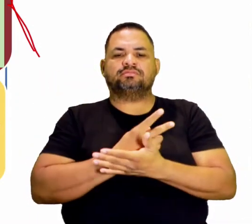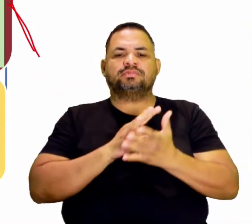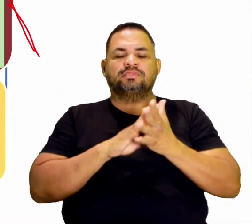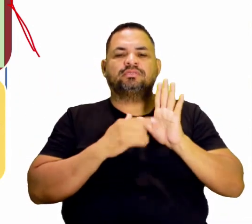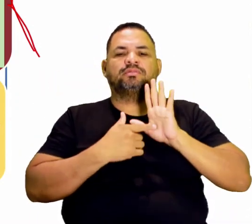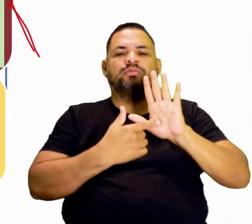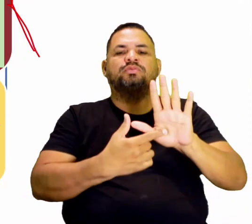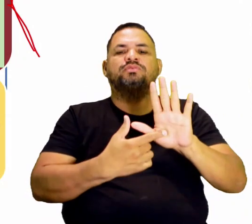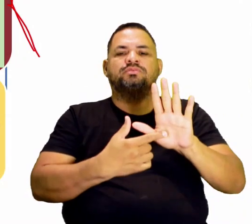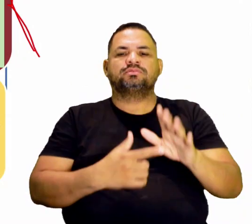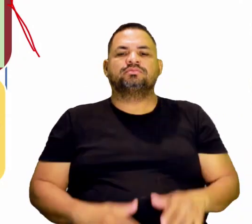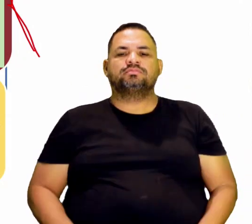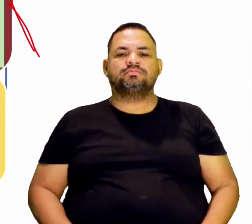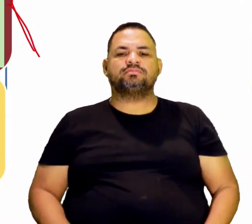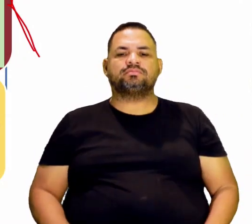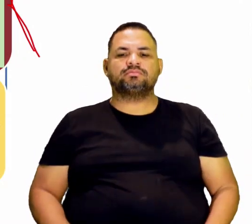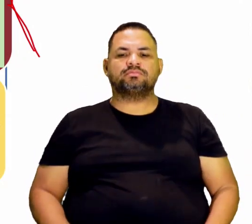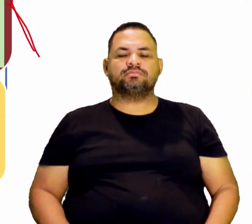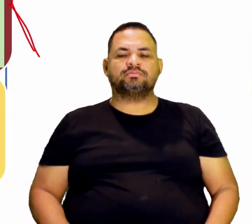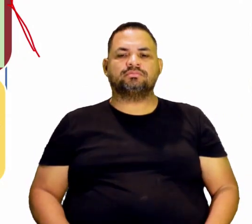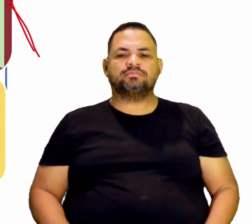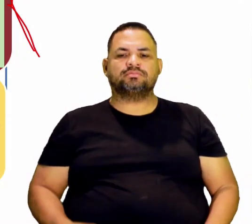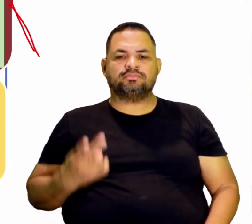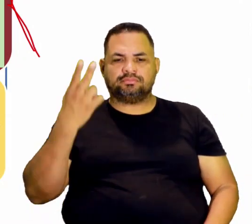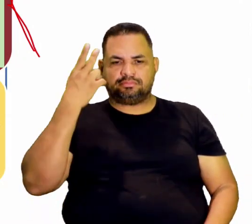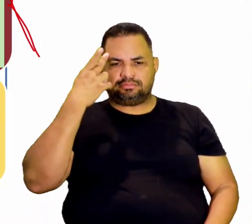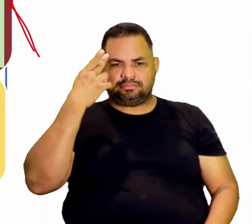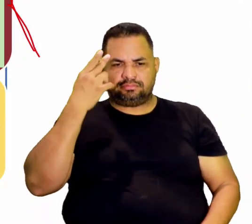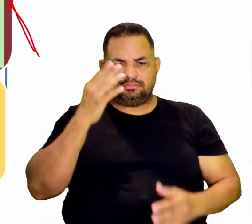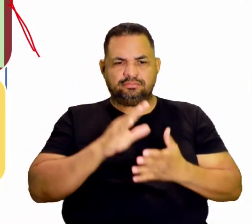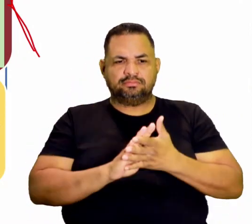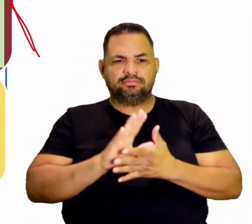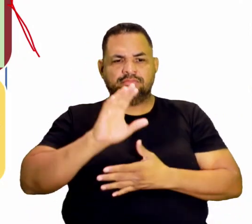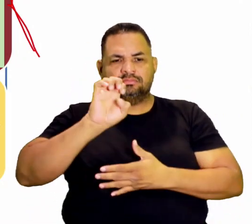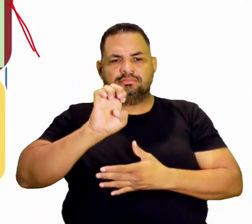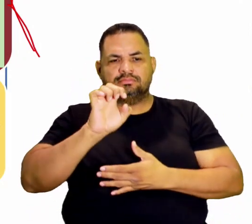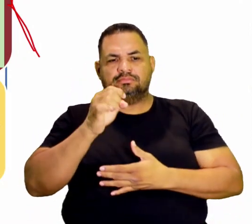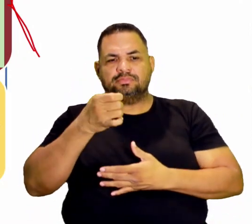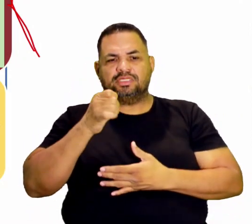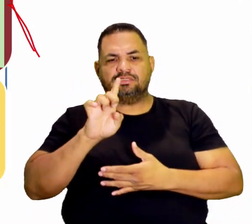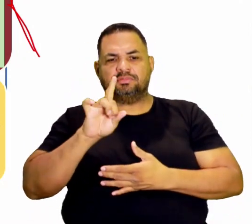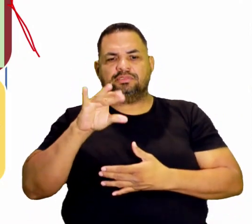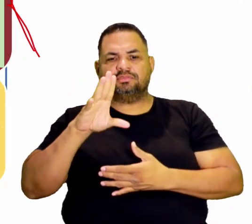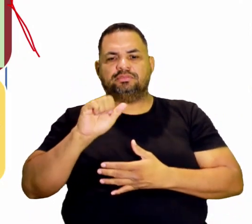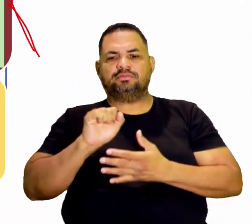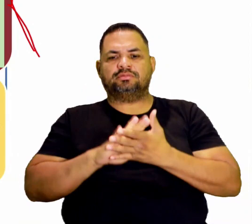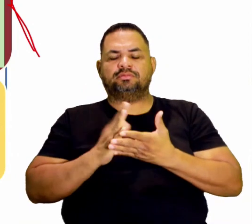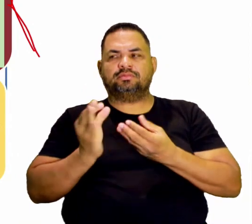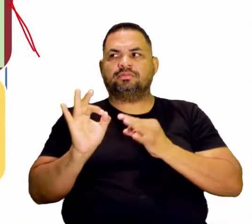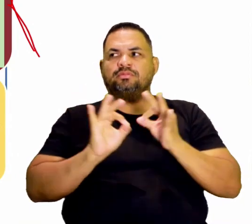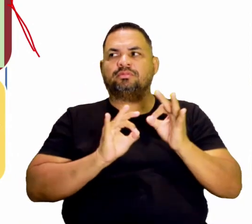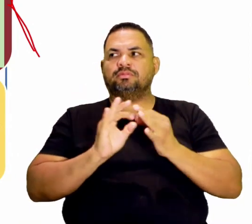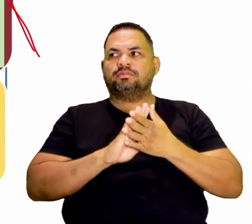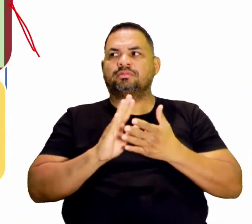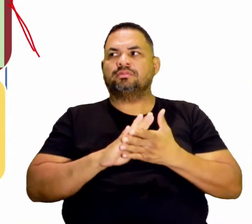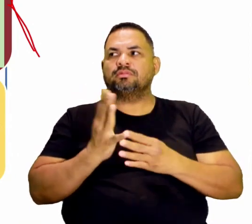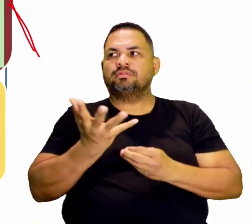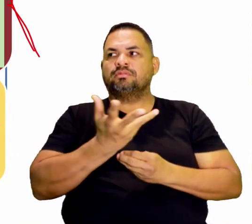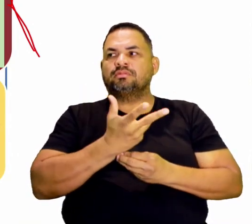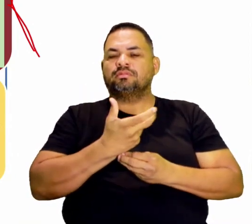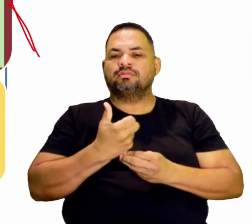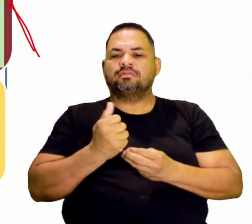ia representar. Em linhas gerais, o expressionismo representa formas de artes que resultam